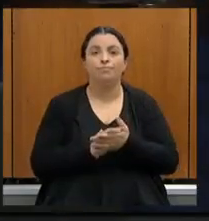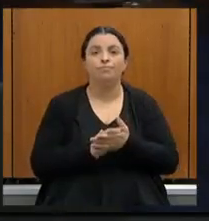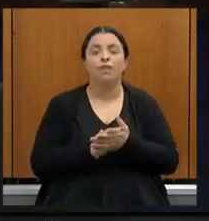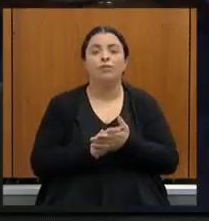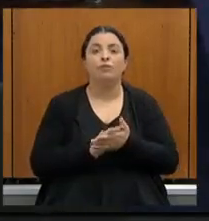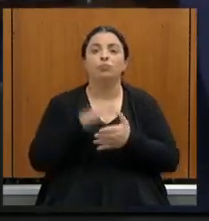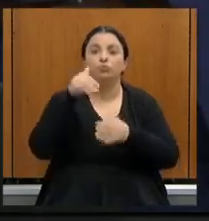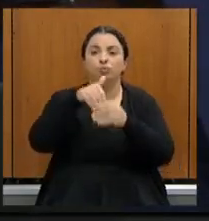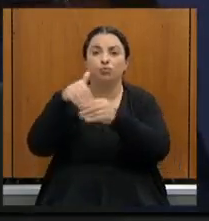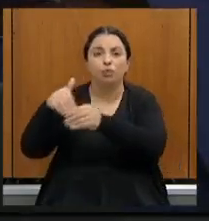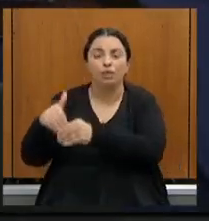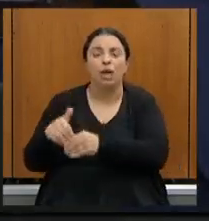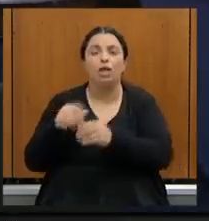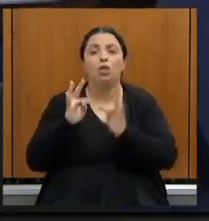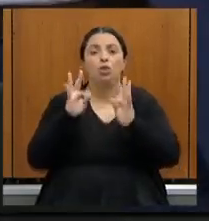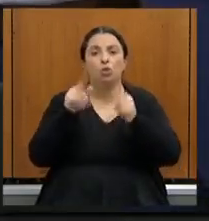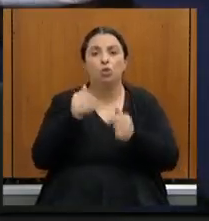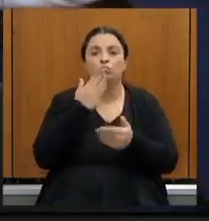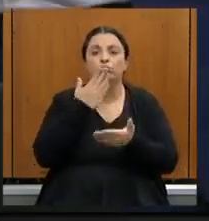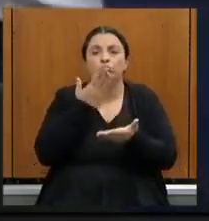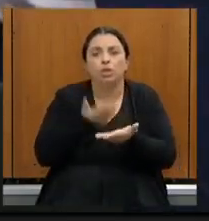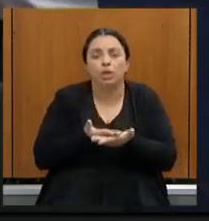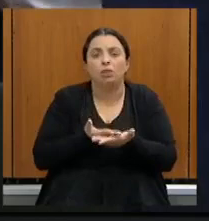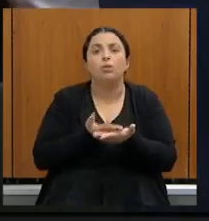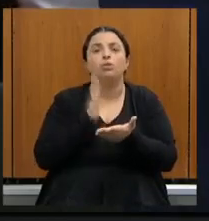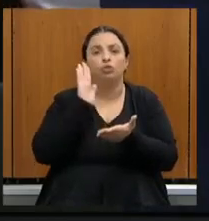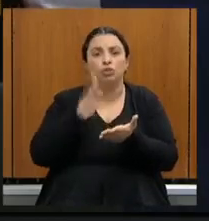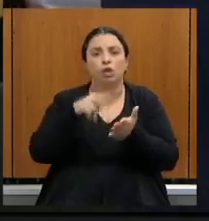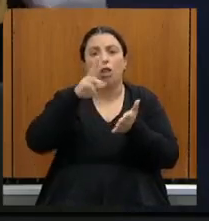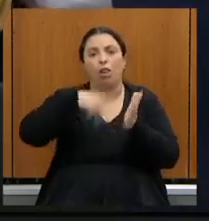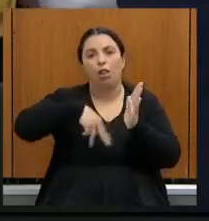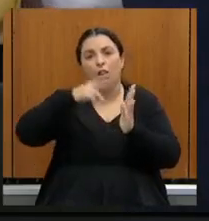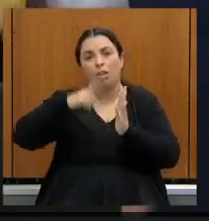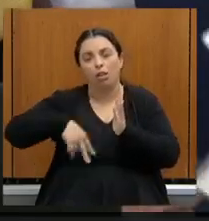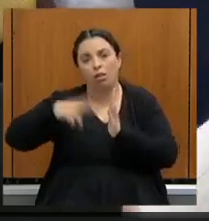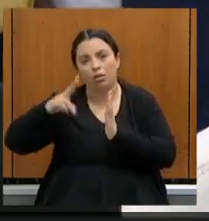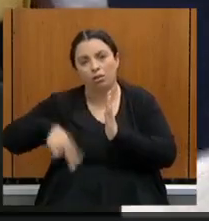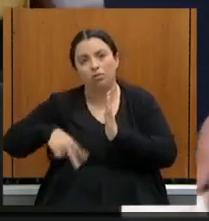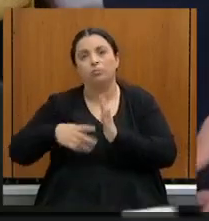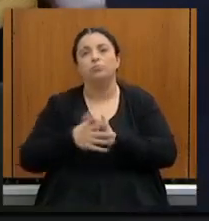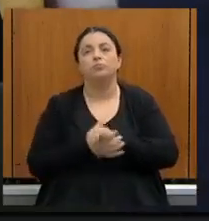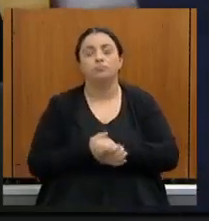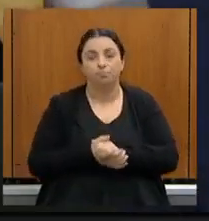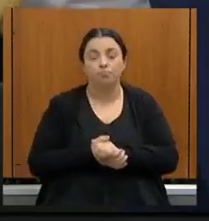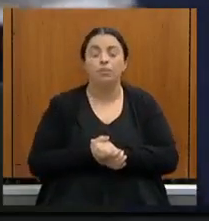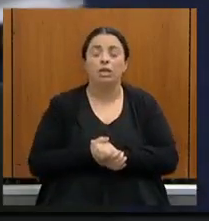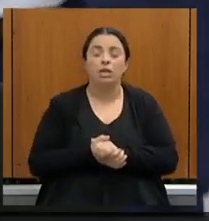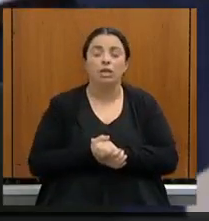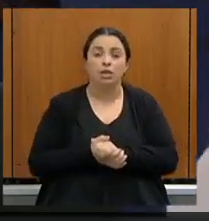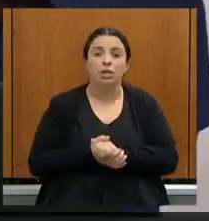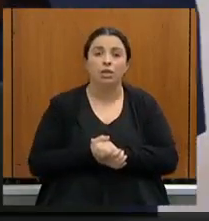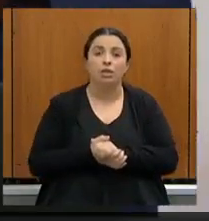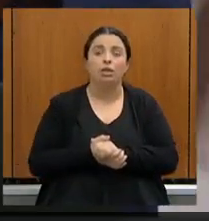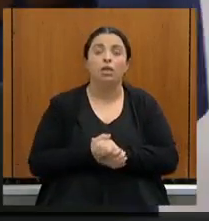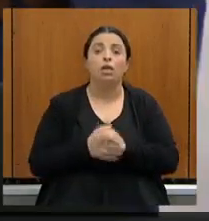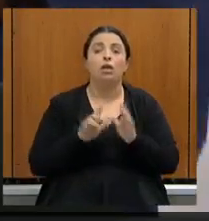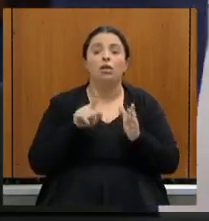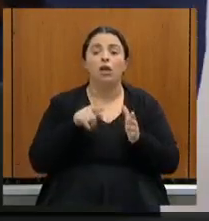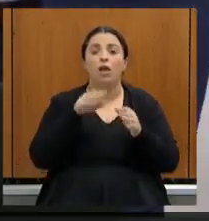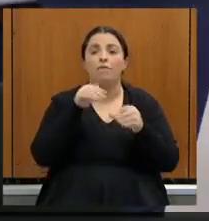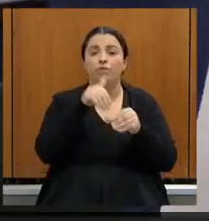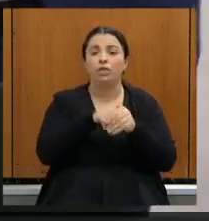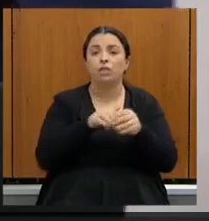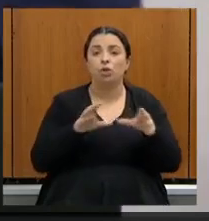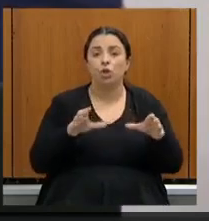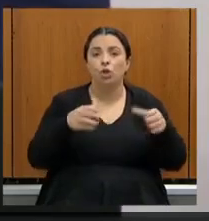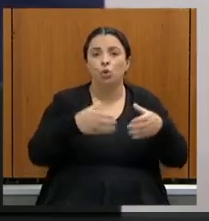as proposições apresentadas no decorrer da reunião e faremos em bloco já que são